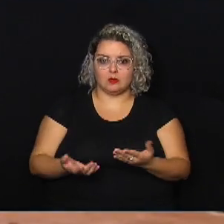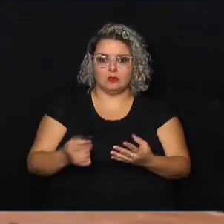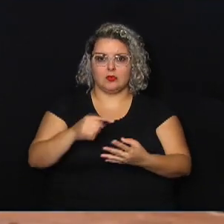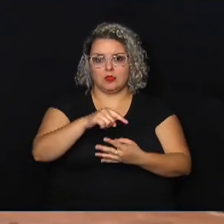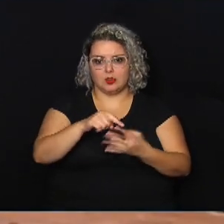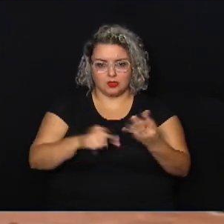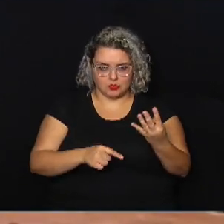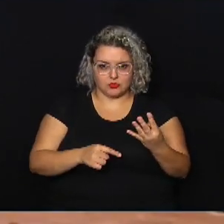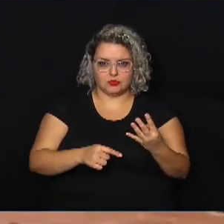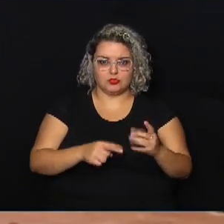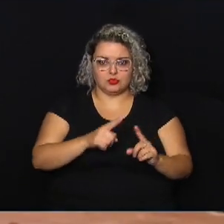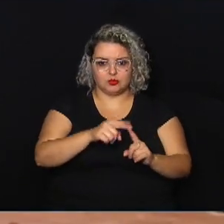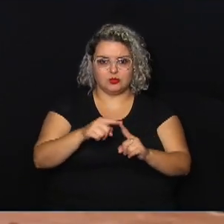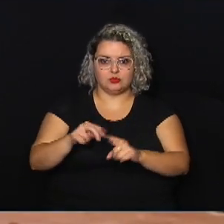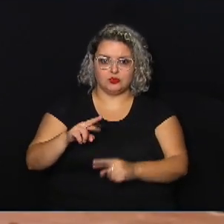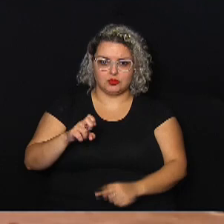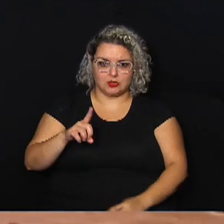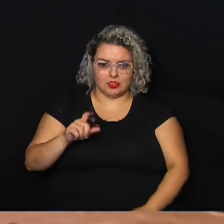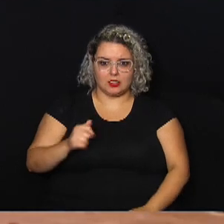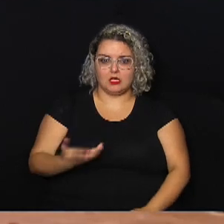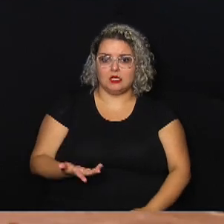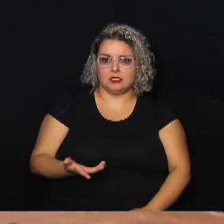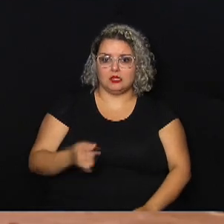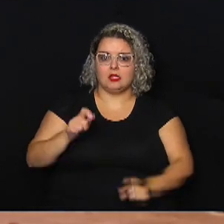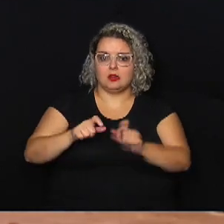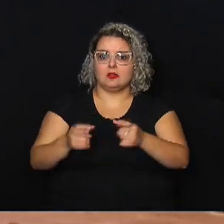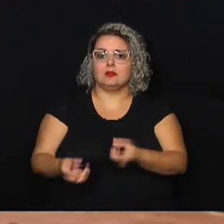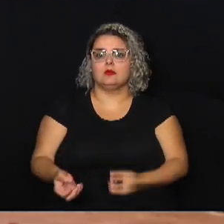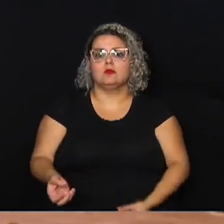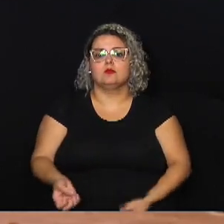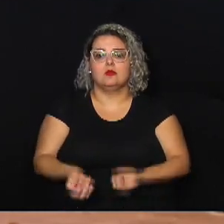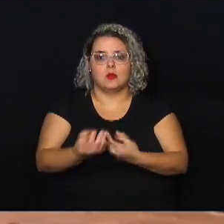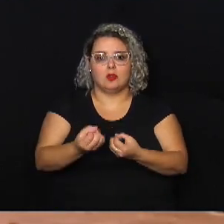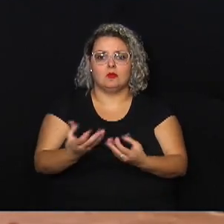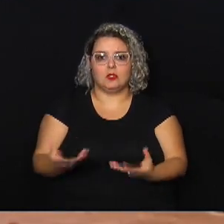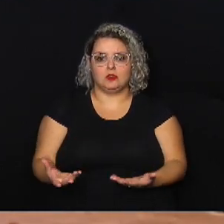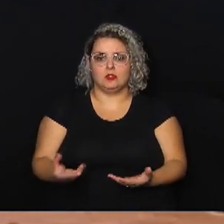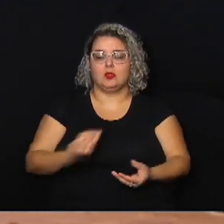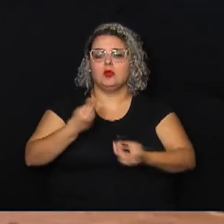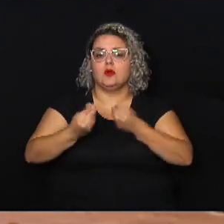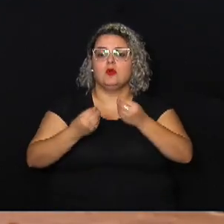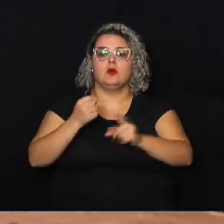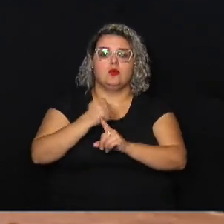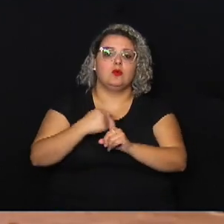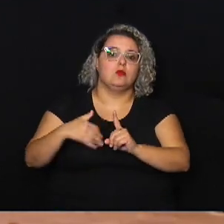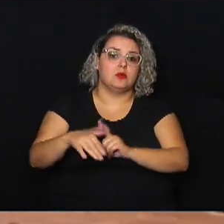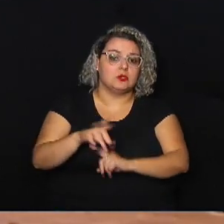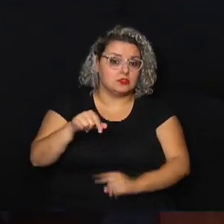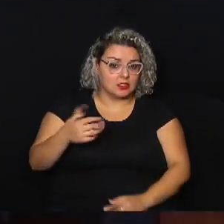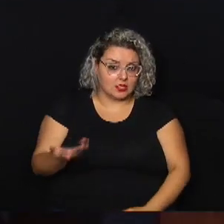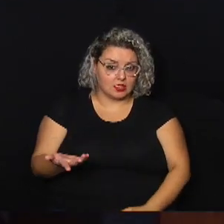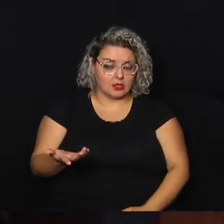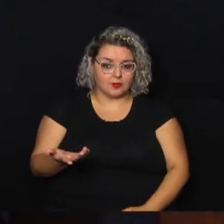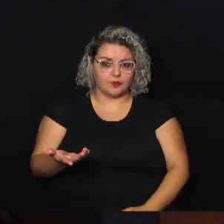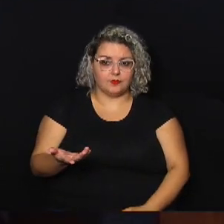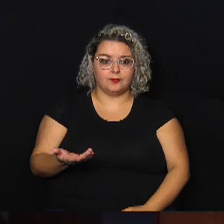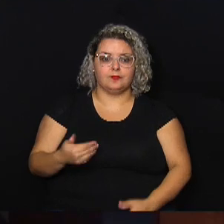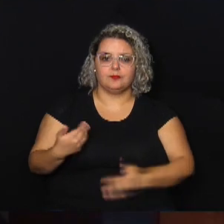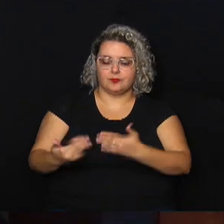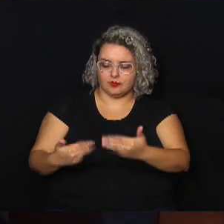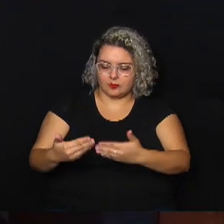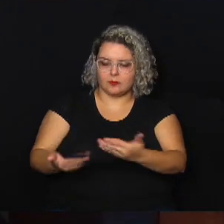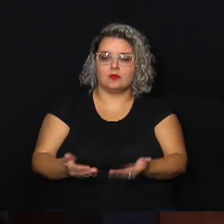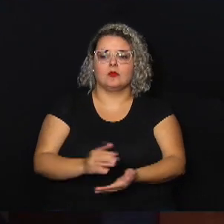grandes tipos de renda. Então a pessoa fica com a informação exata de como a sociedade sabe? A vislumbra. A partir então que eu